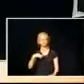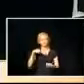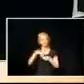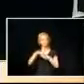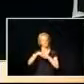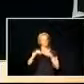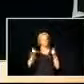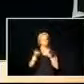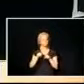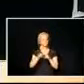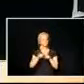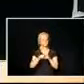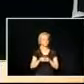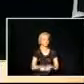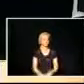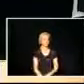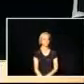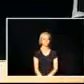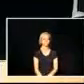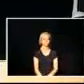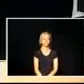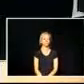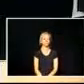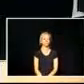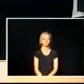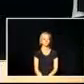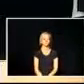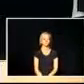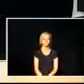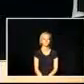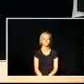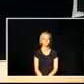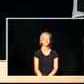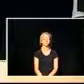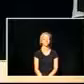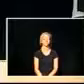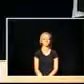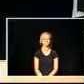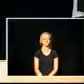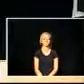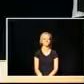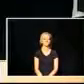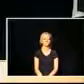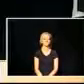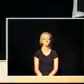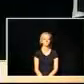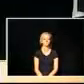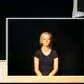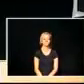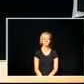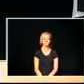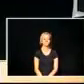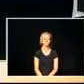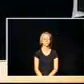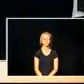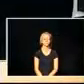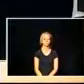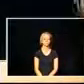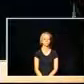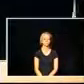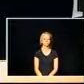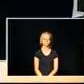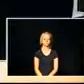orçamentos distintos, né, vereador? O senhor colocou muito bem. E nós não temos poder sobre o orçamento da Prefeitura Municipal. Nós não